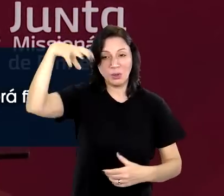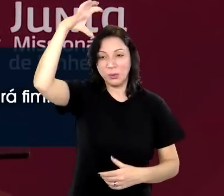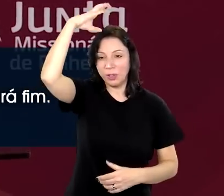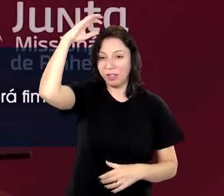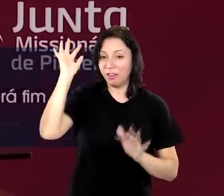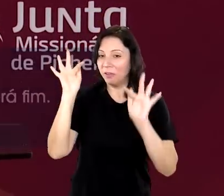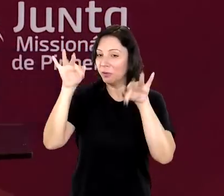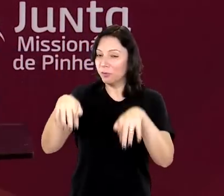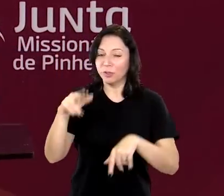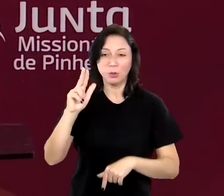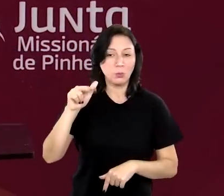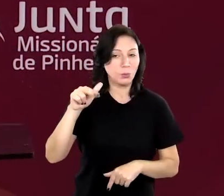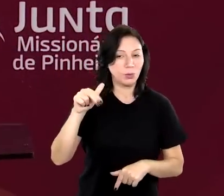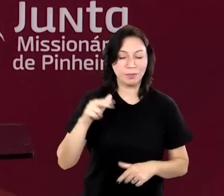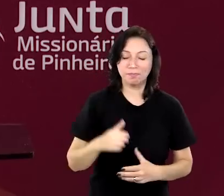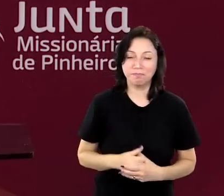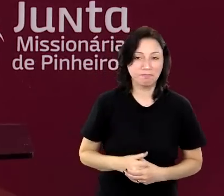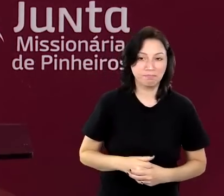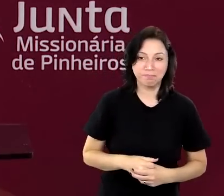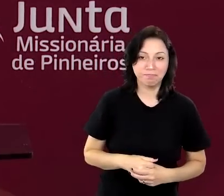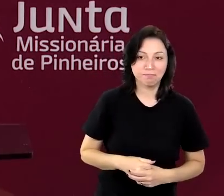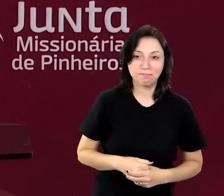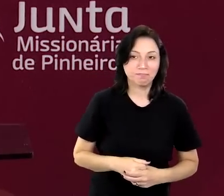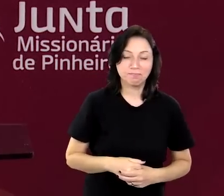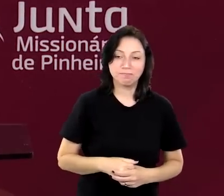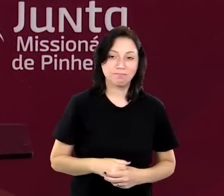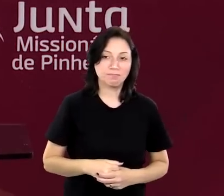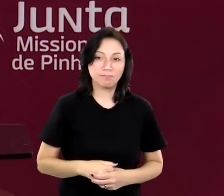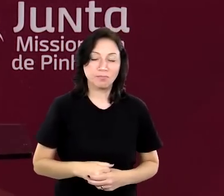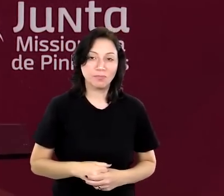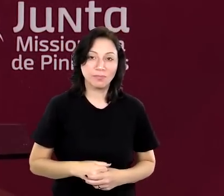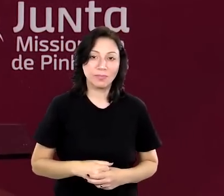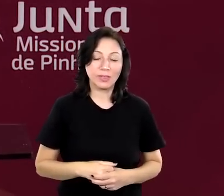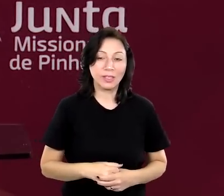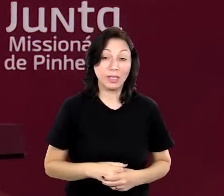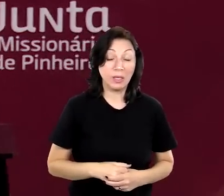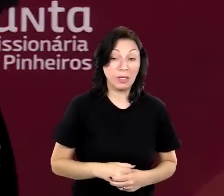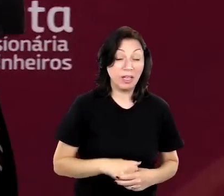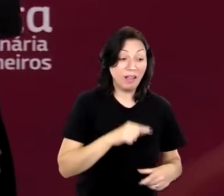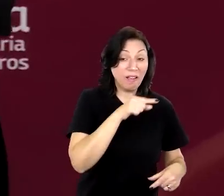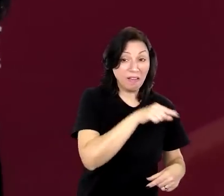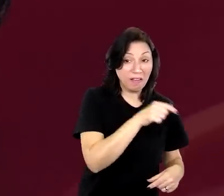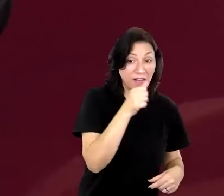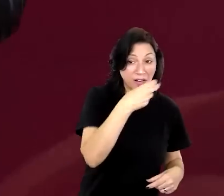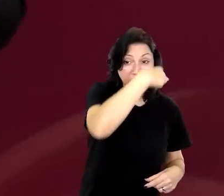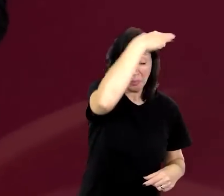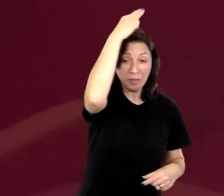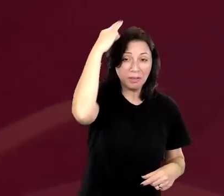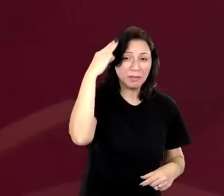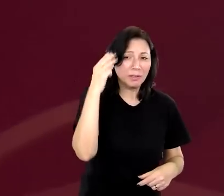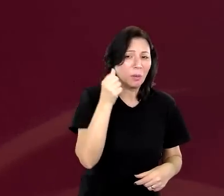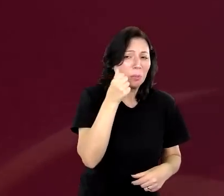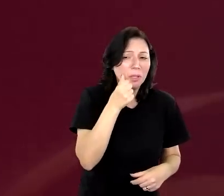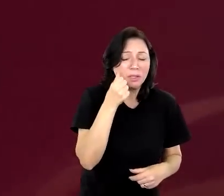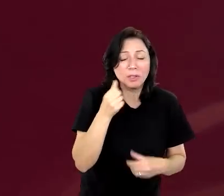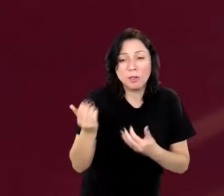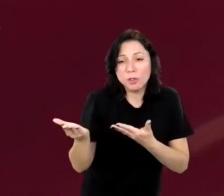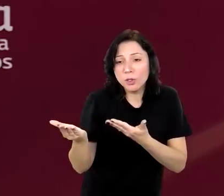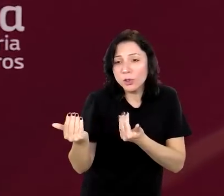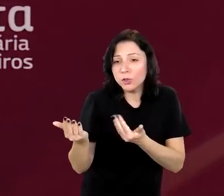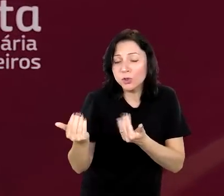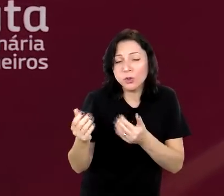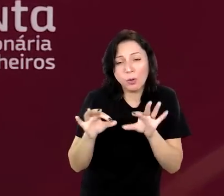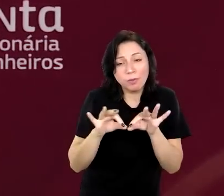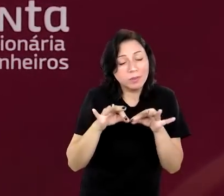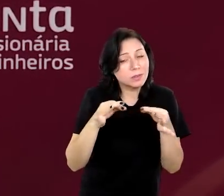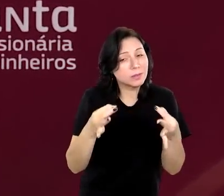fim. Veja, meus amados irmãos, por uma menina, uma camponesa, que morava em